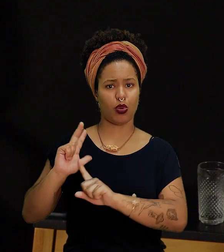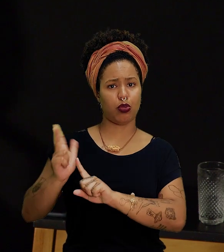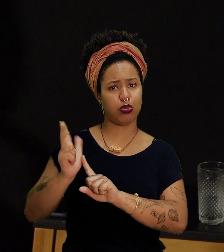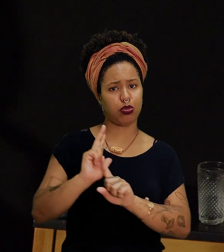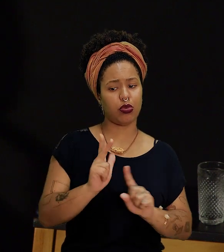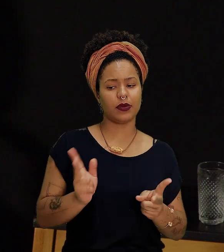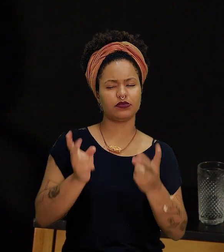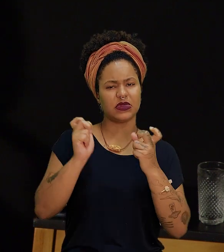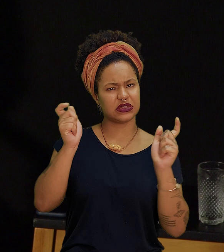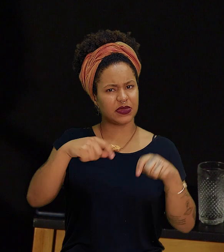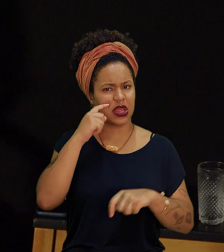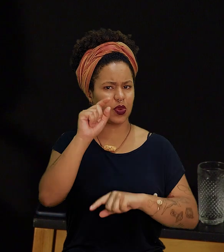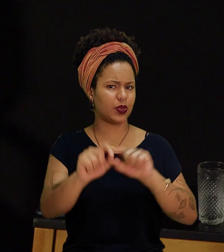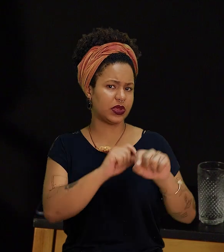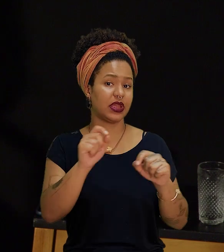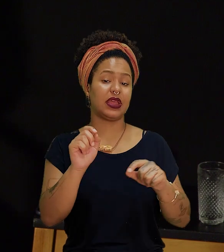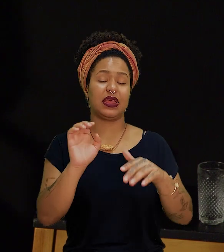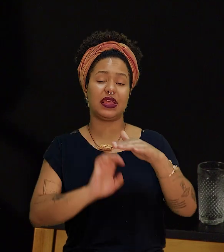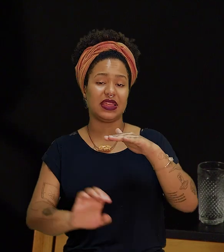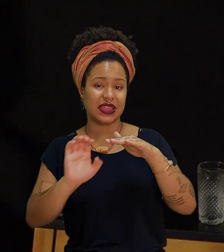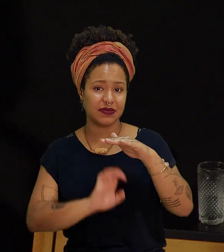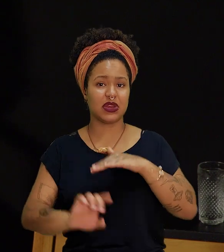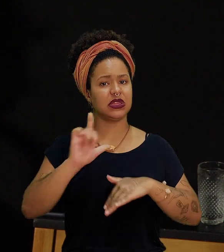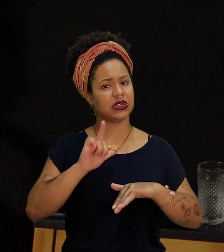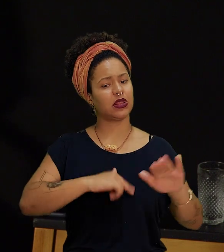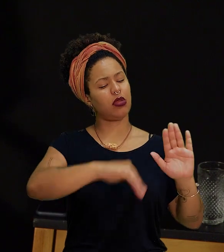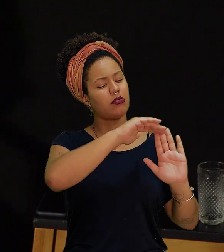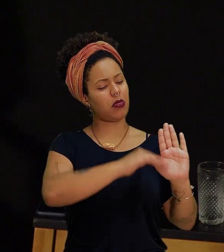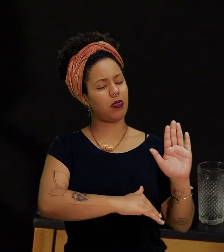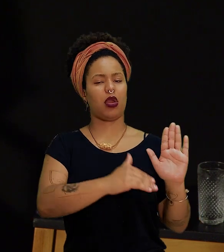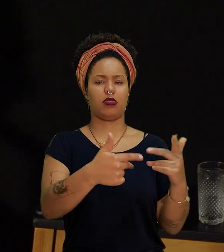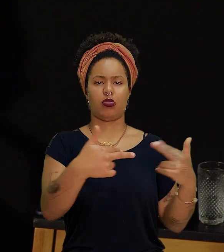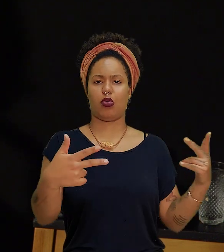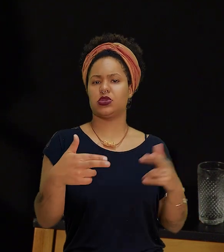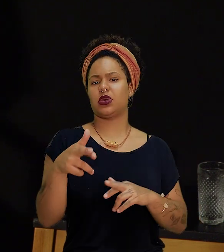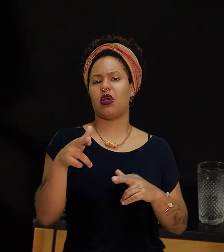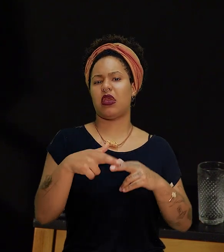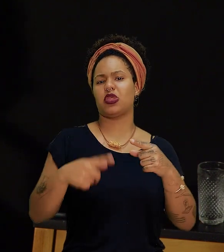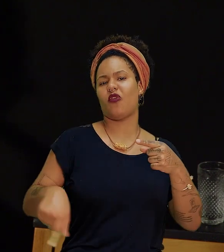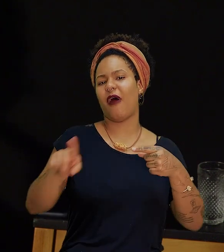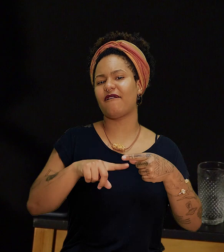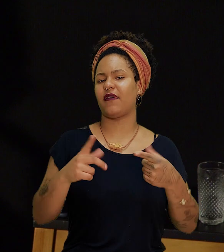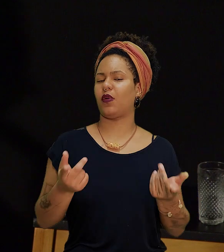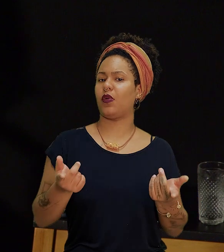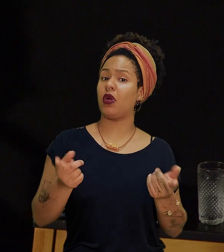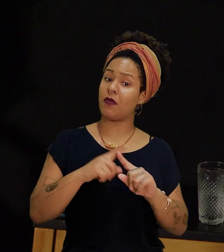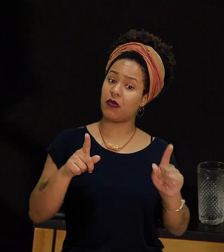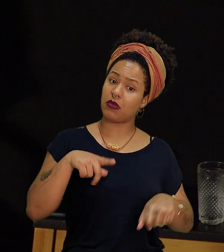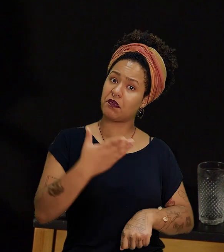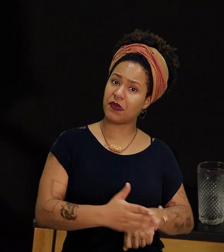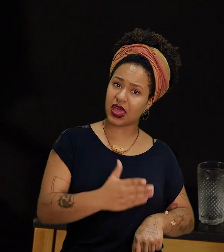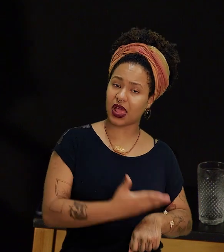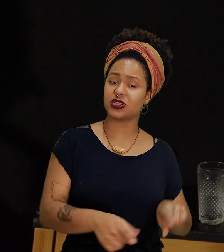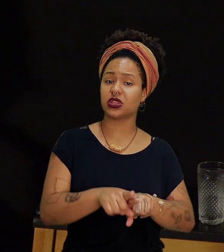que as empresas, apesar de terem o seu portfólio de coisas renováveis, etc., tem